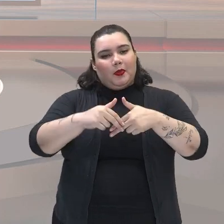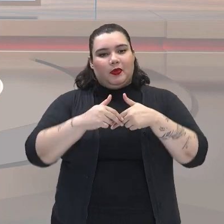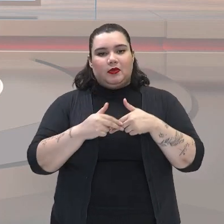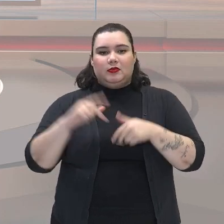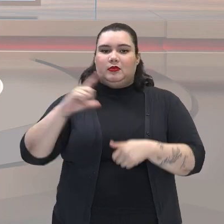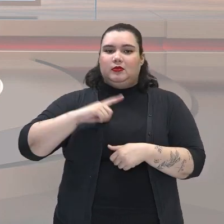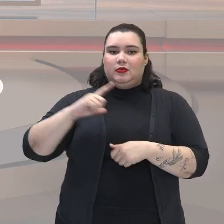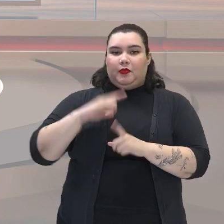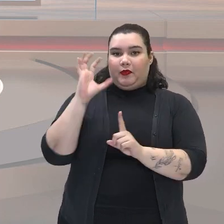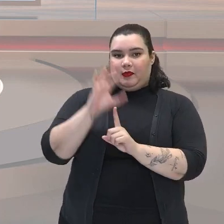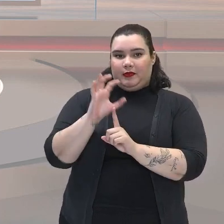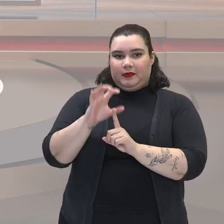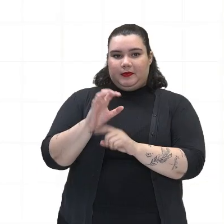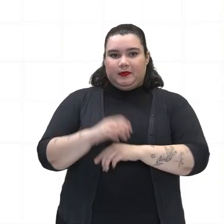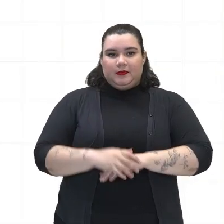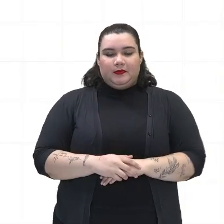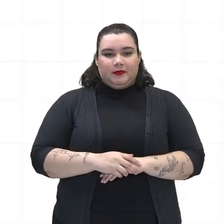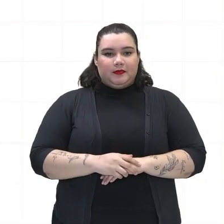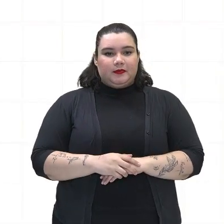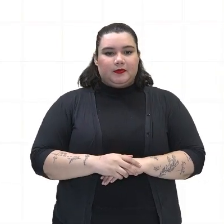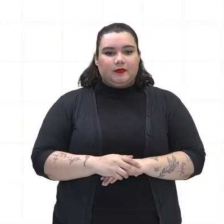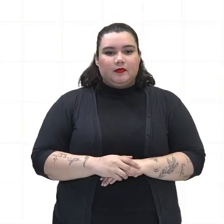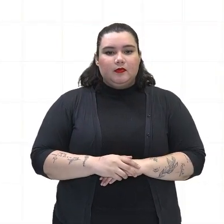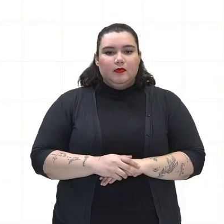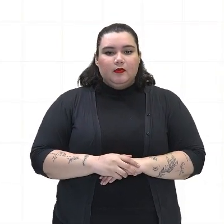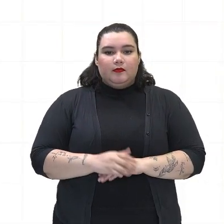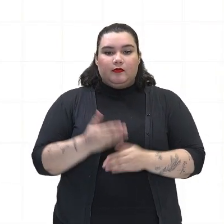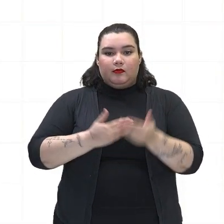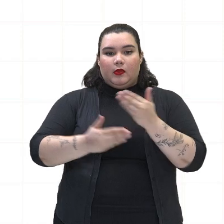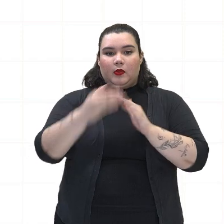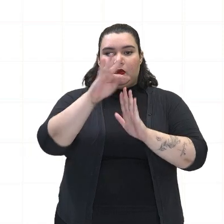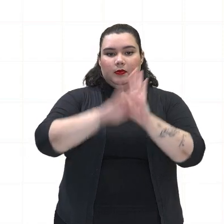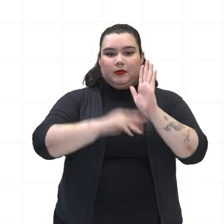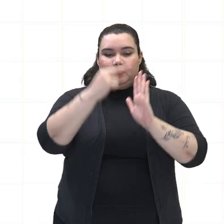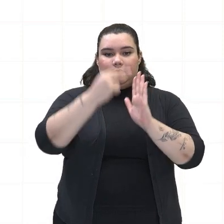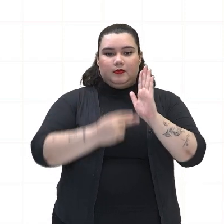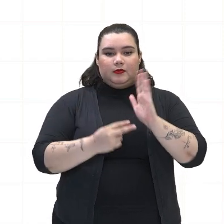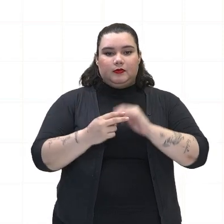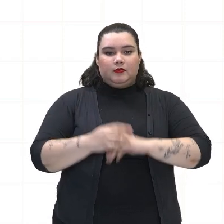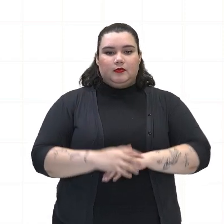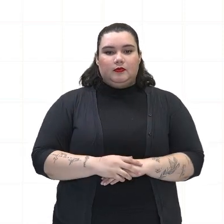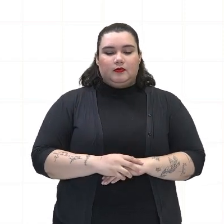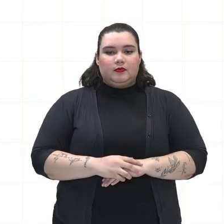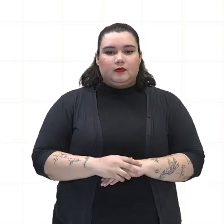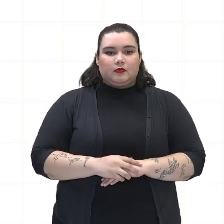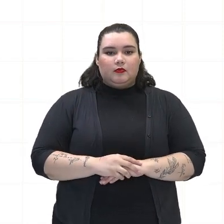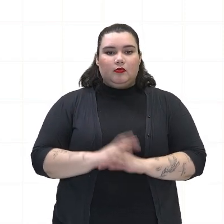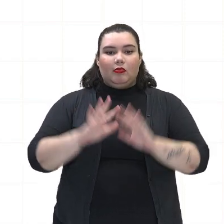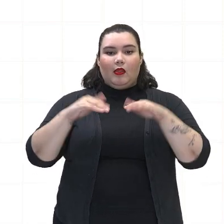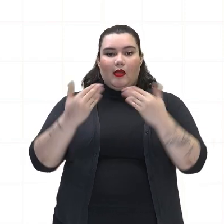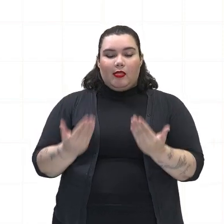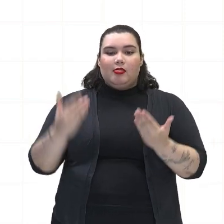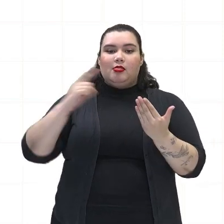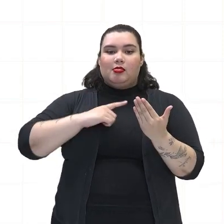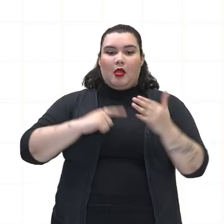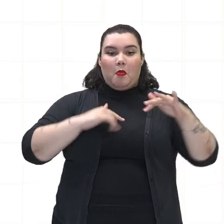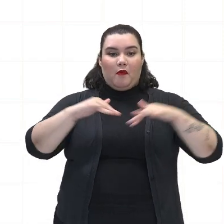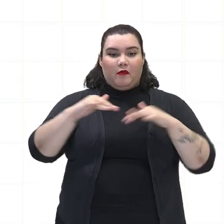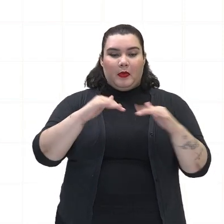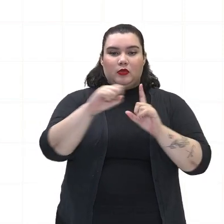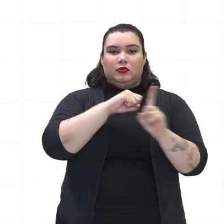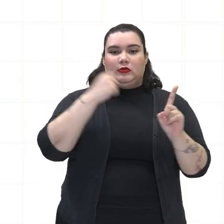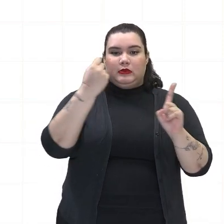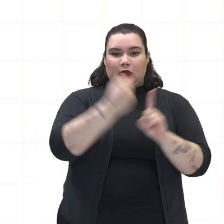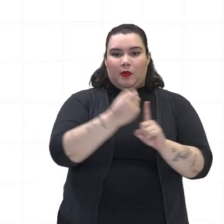foram influenciados. Continuando ali nosso texto. Então, apesar de inspirar movimentos de independência